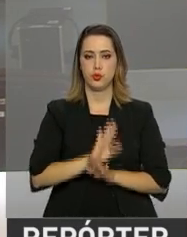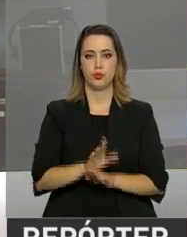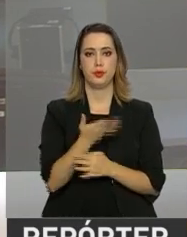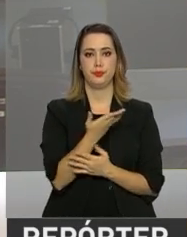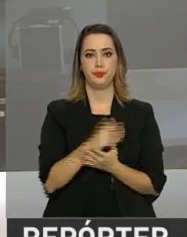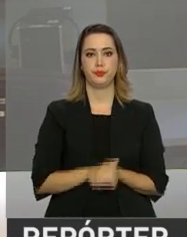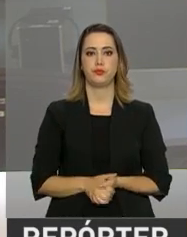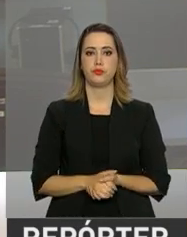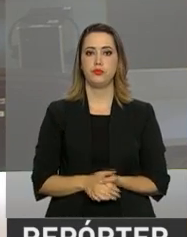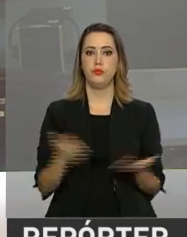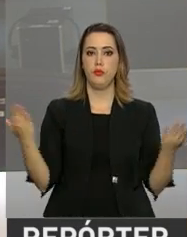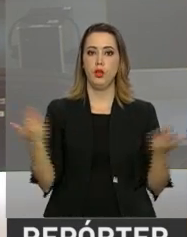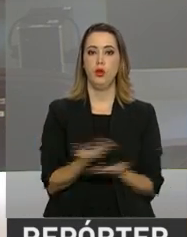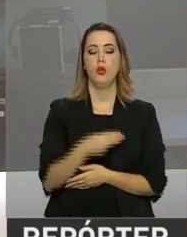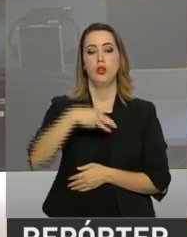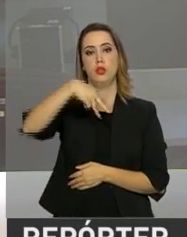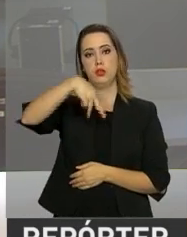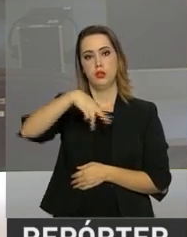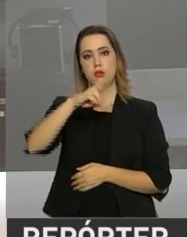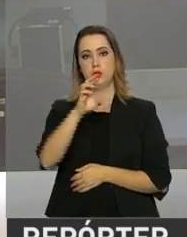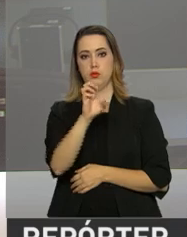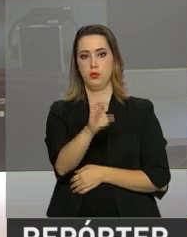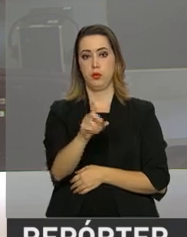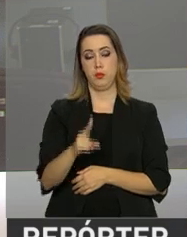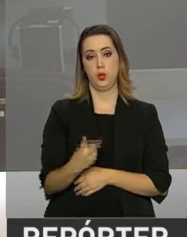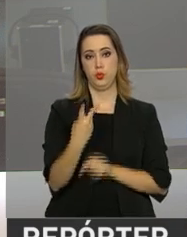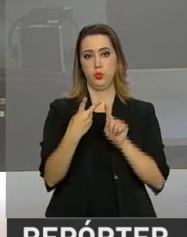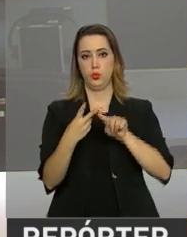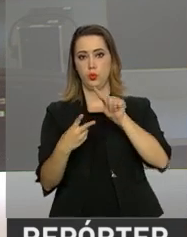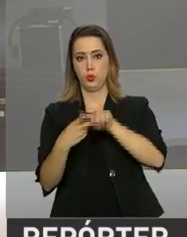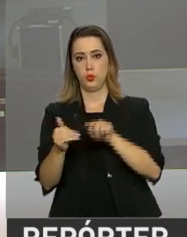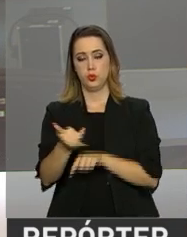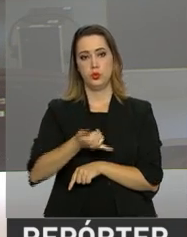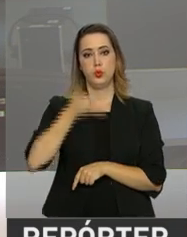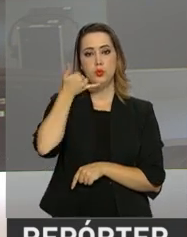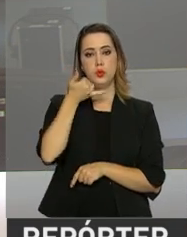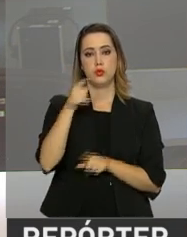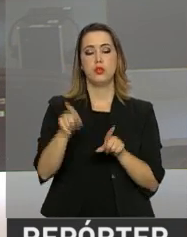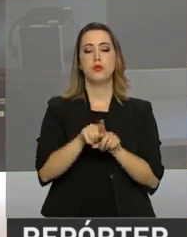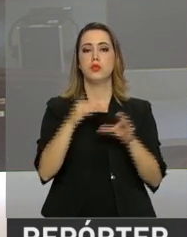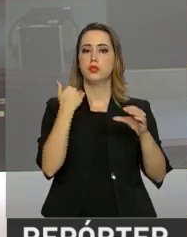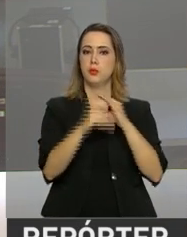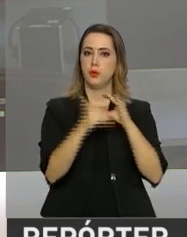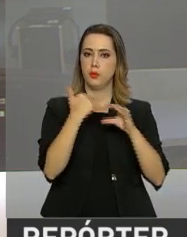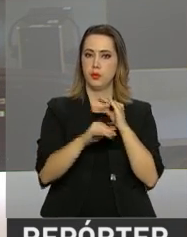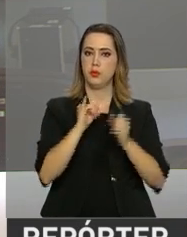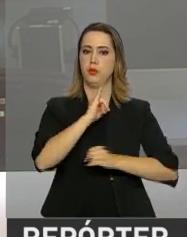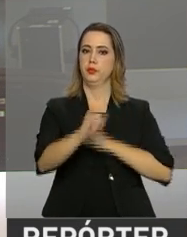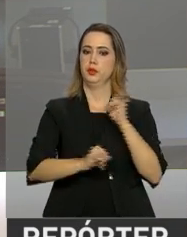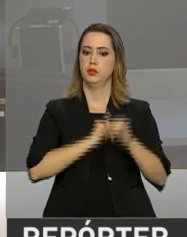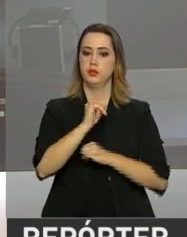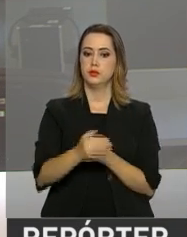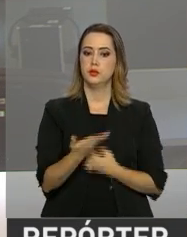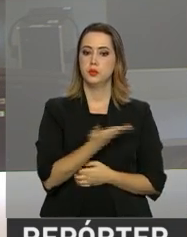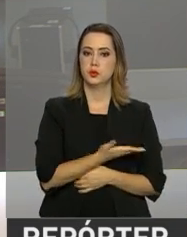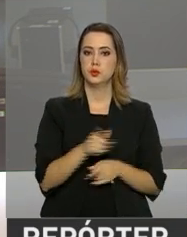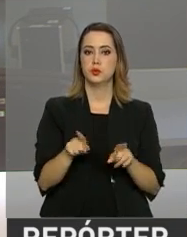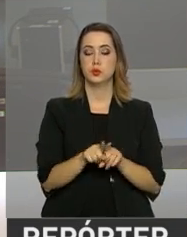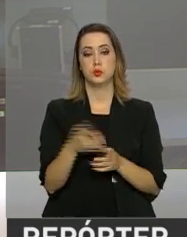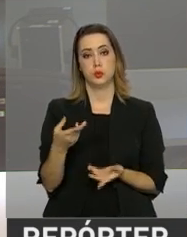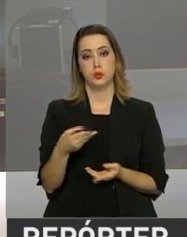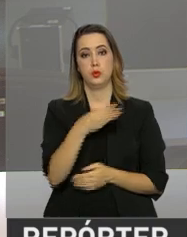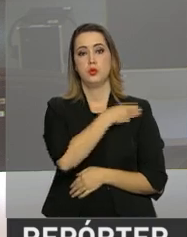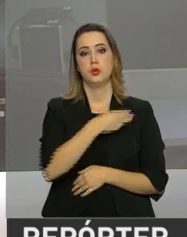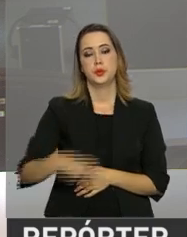exteriores disponibilizou dois números de telefone e o e-mail para dar informações em nota o ministro do esporte